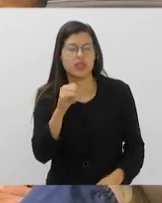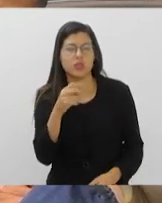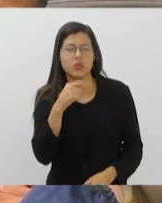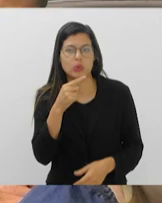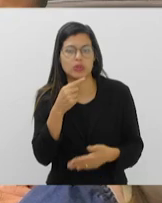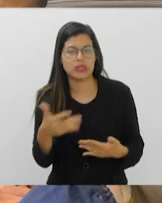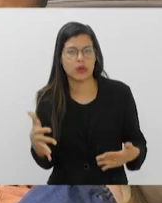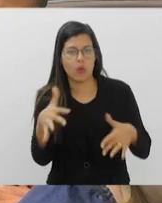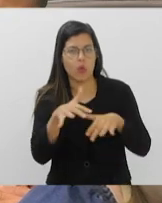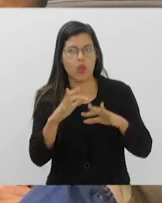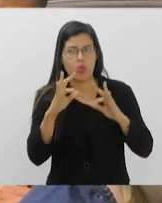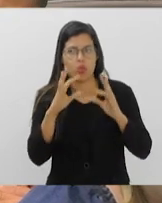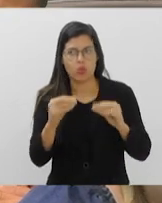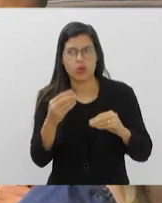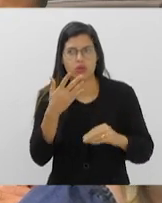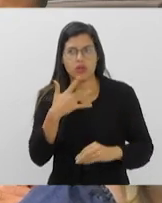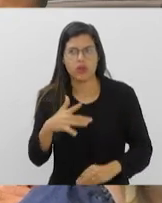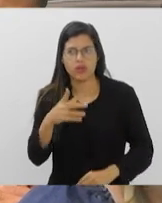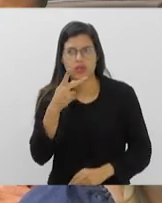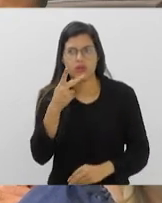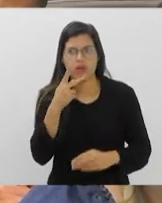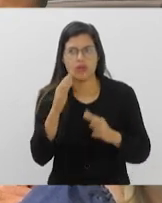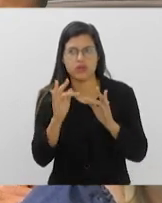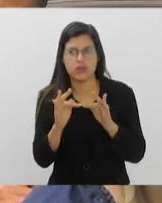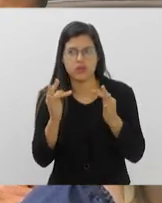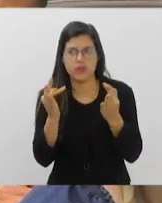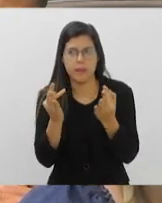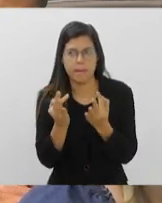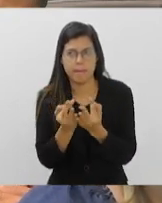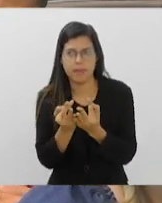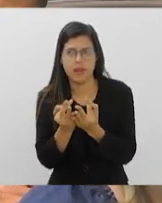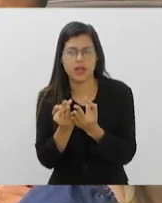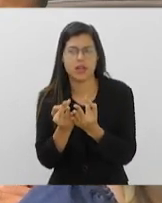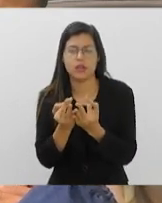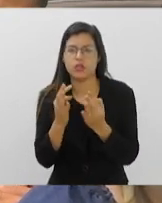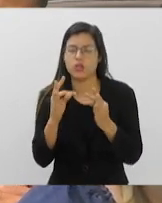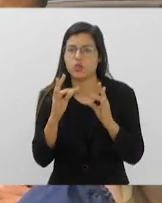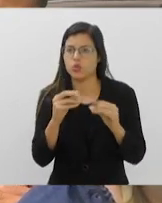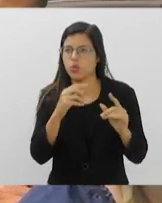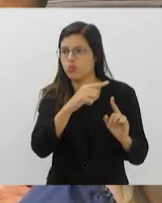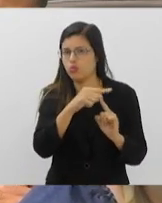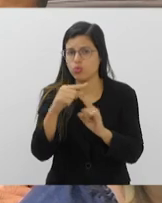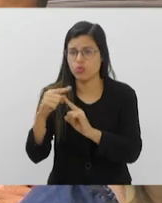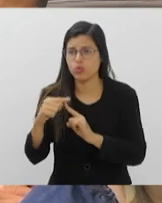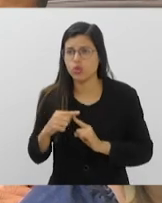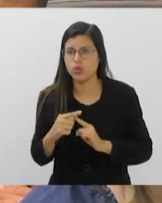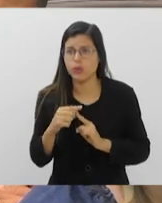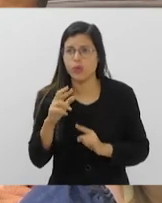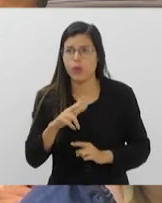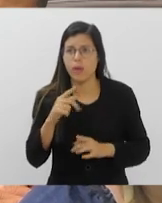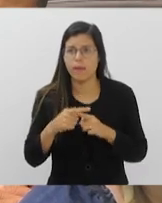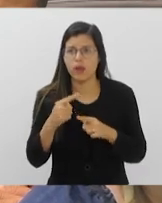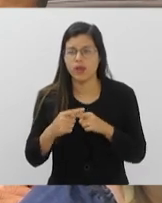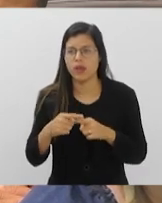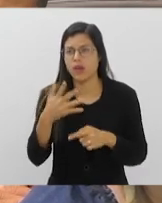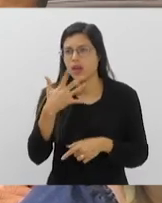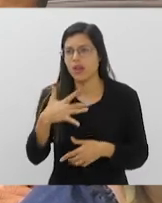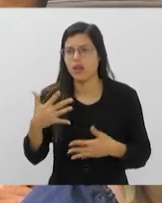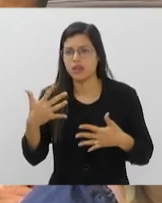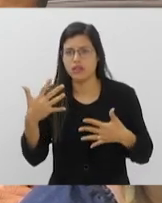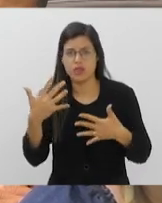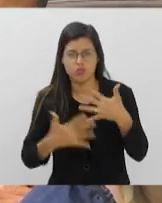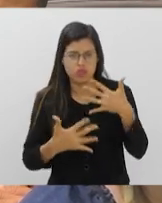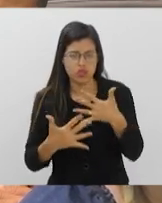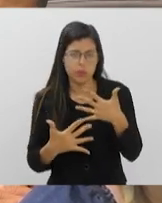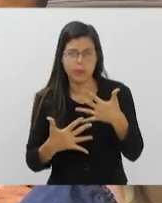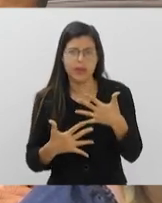crianças eu acho que como falamos de família temos famílias de todos os tipos e não é só porque uma criança típica ela não tem o mesmo direito